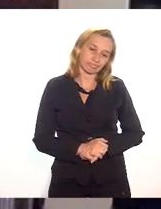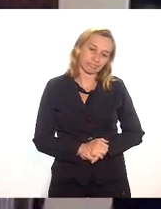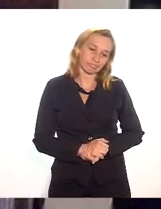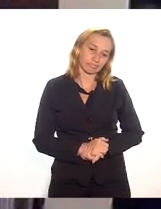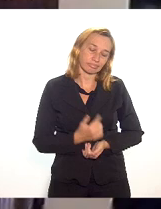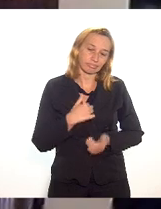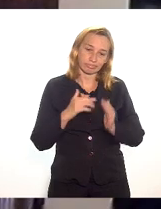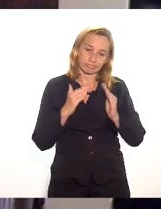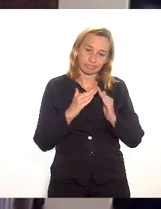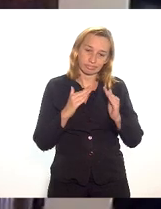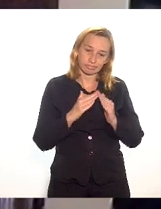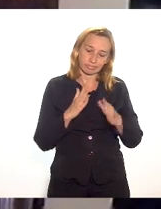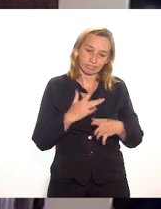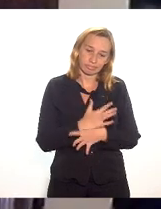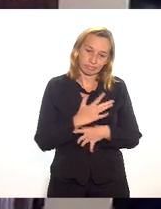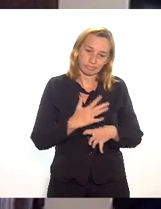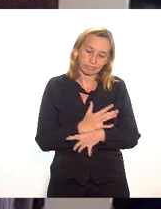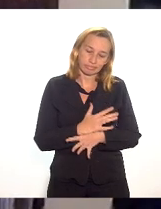cidade